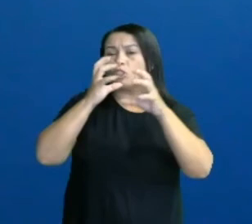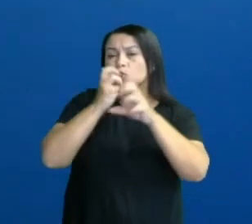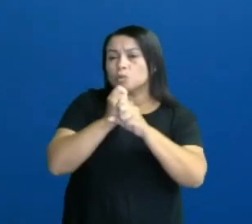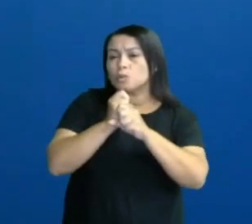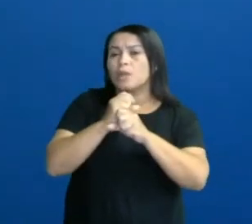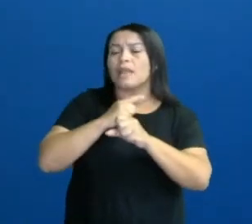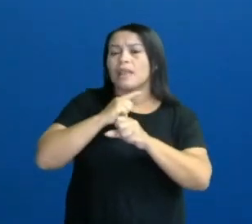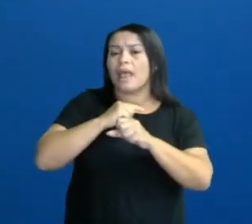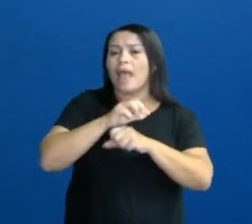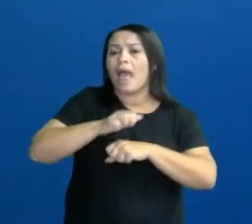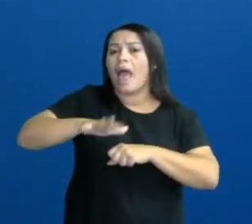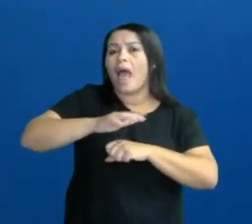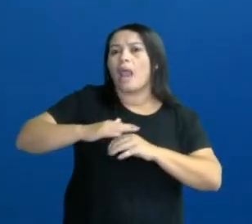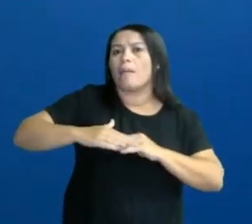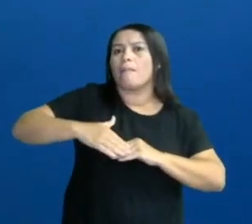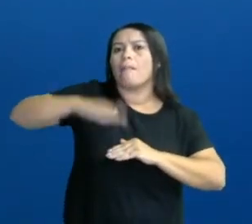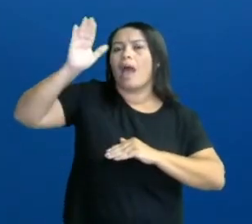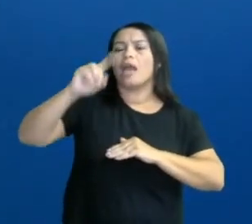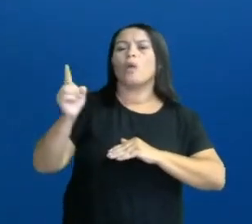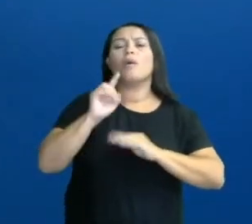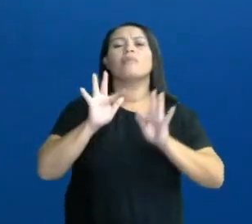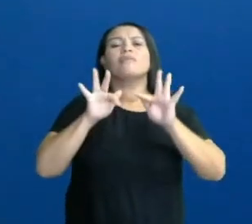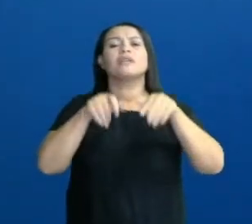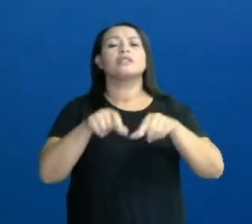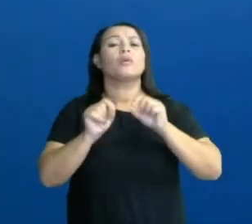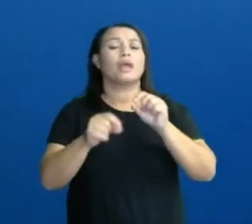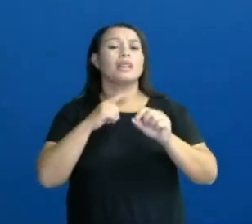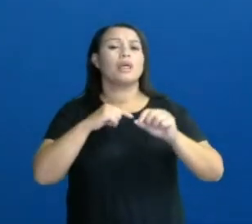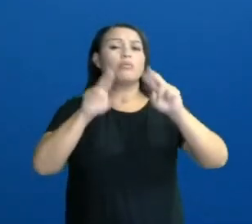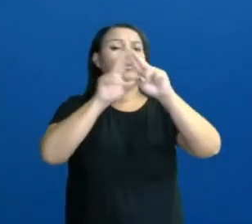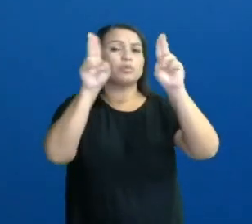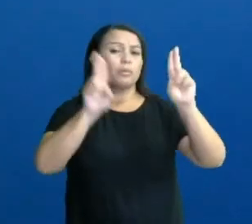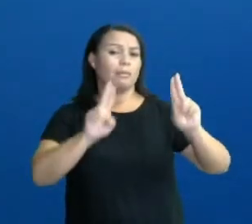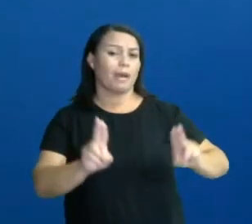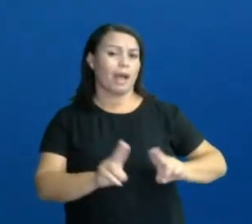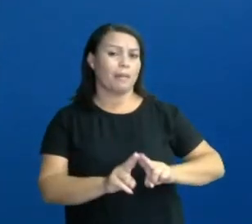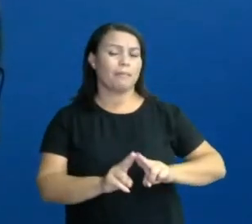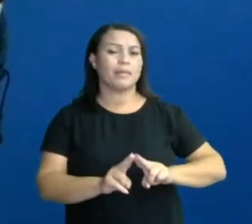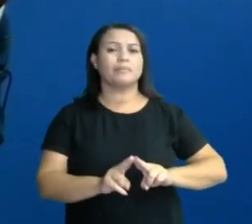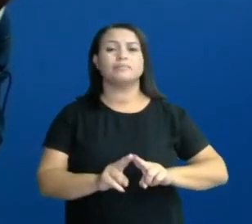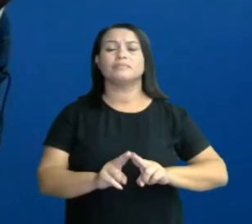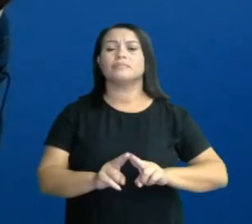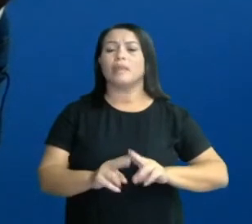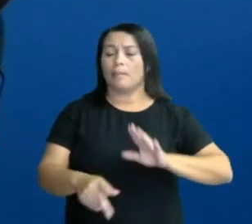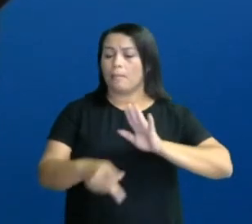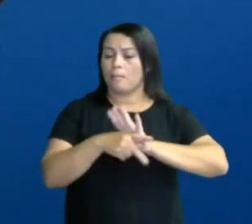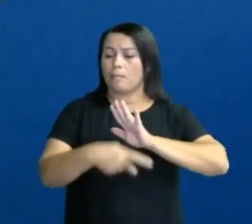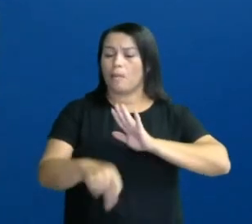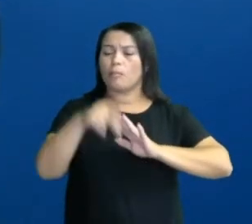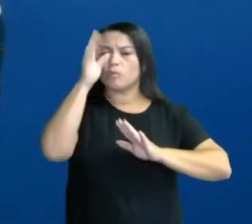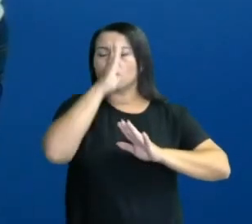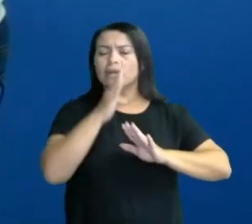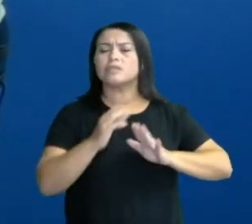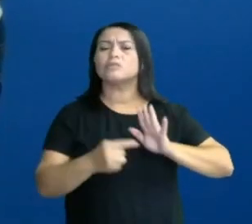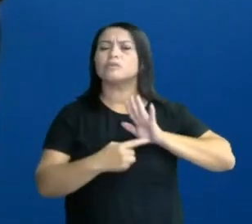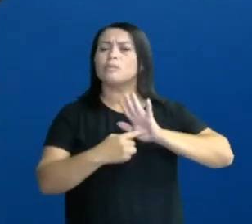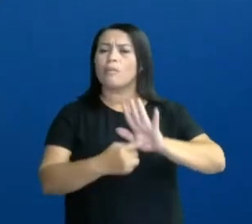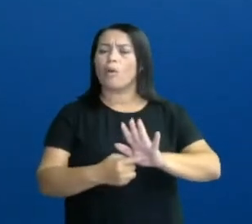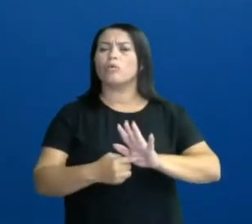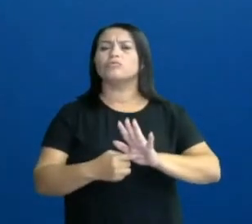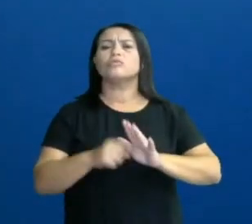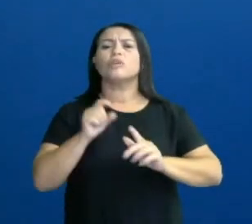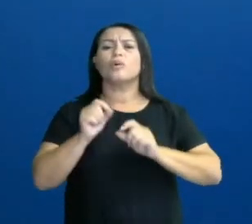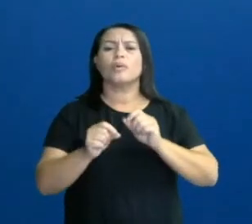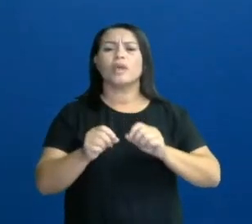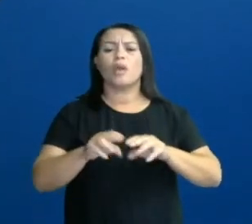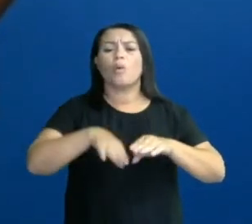tá bom? E para finalizar, a gente tem um mapa físico do Brasil, onde retrata exatamente o relevo